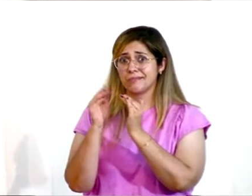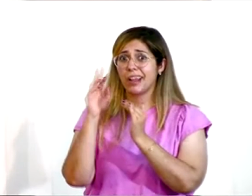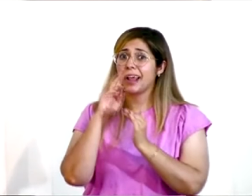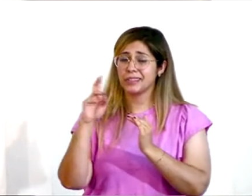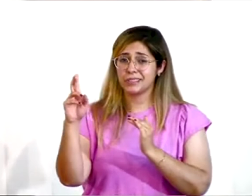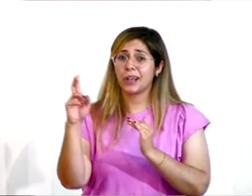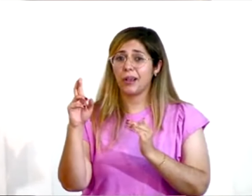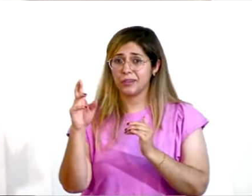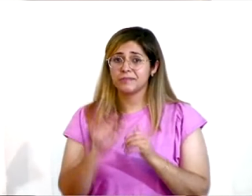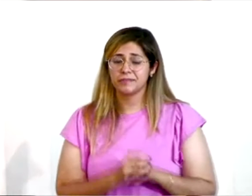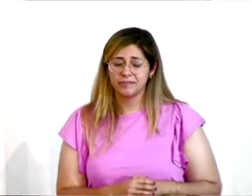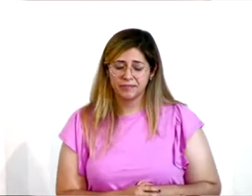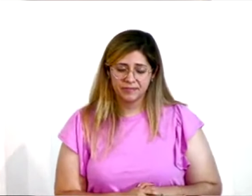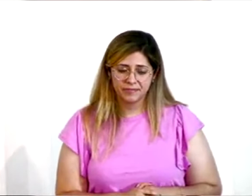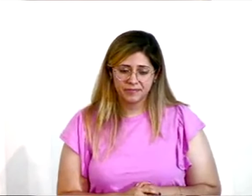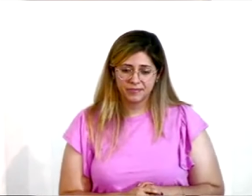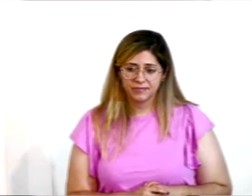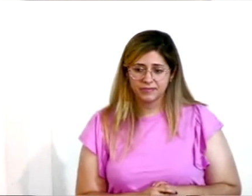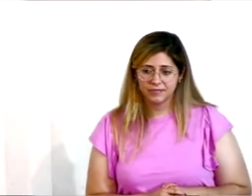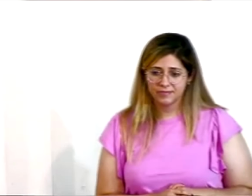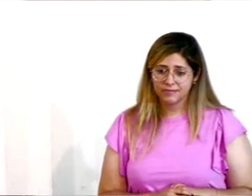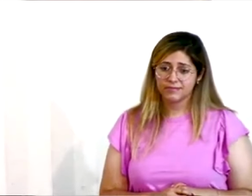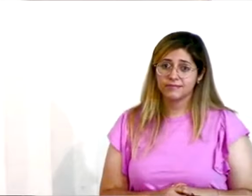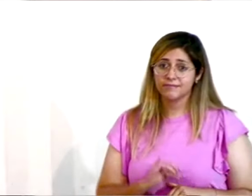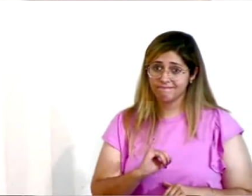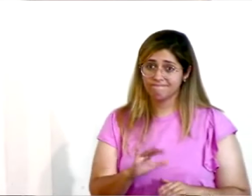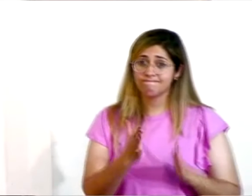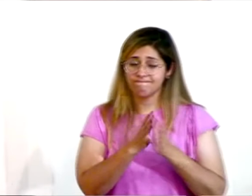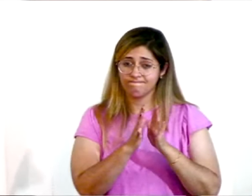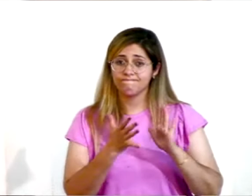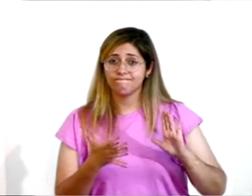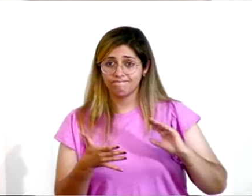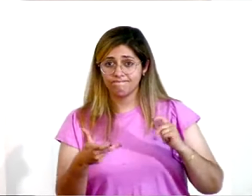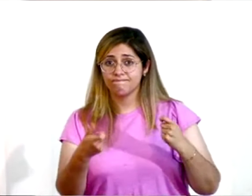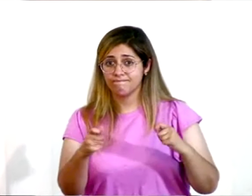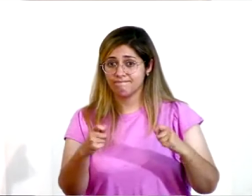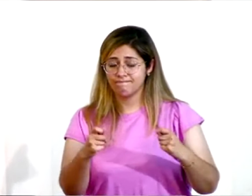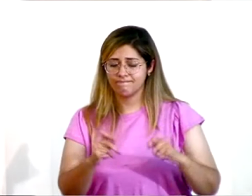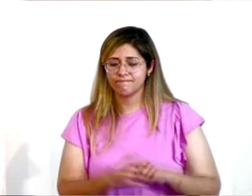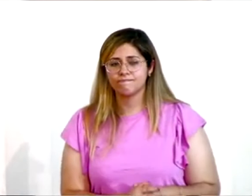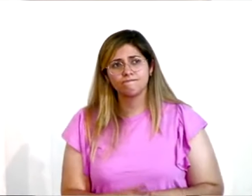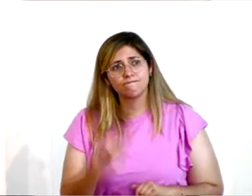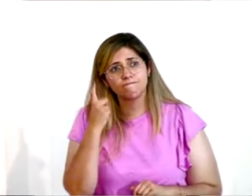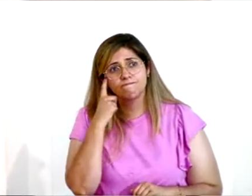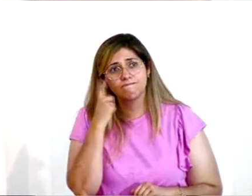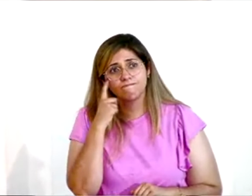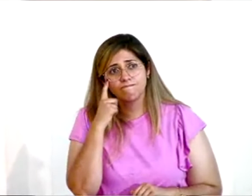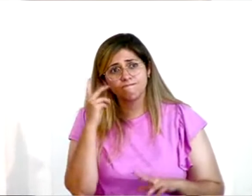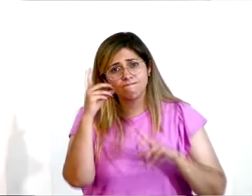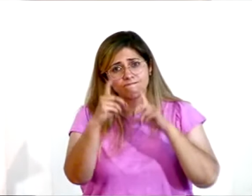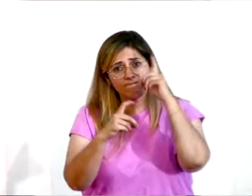não está em nós, do que ele não brilhar. Eu sei que isso é preocupante, às vezes